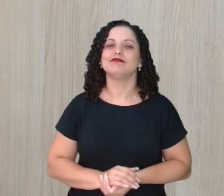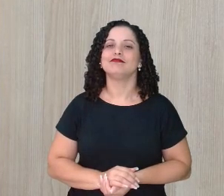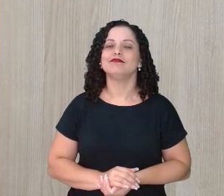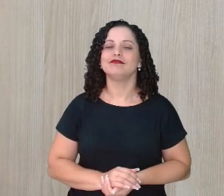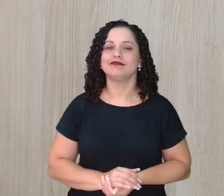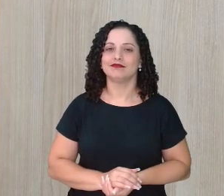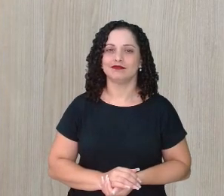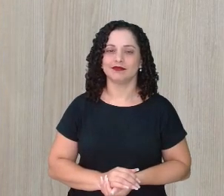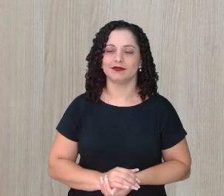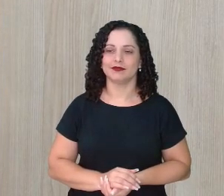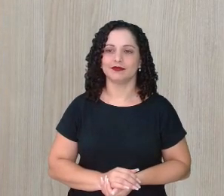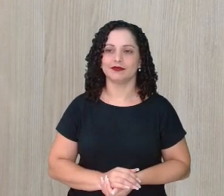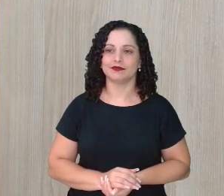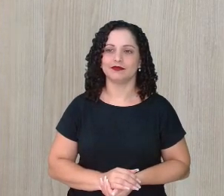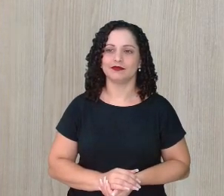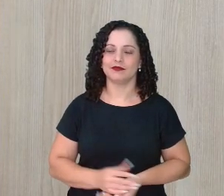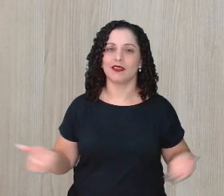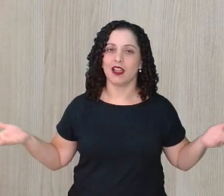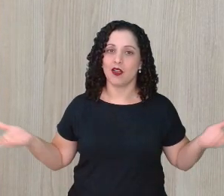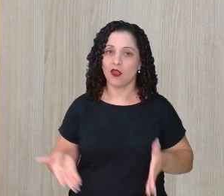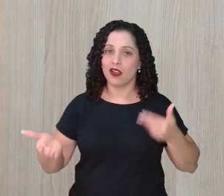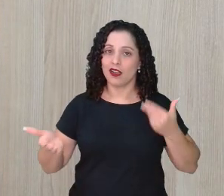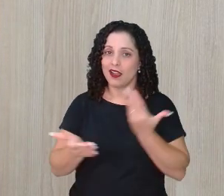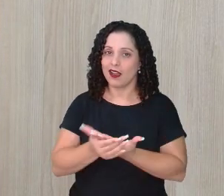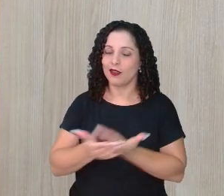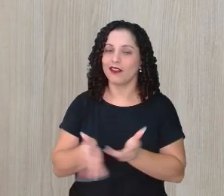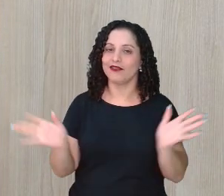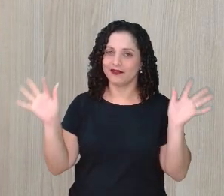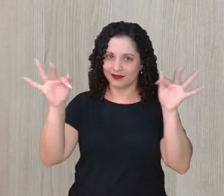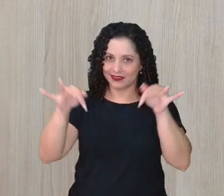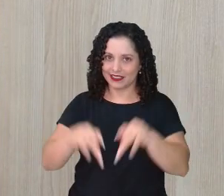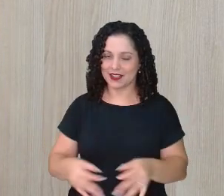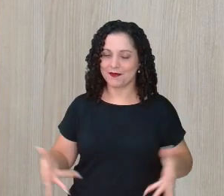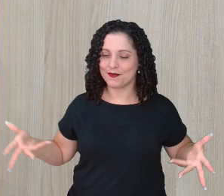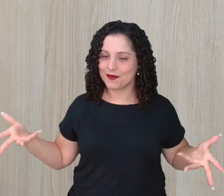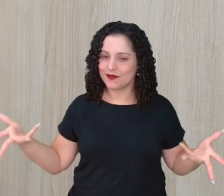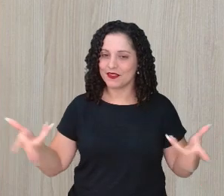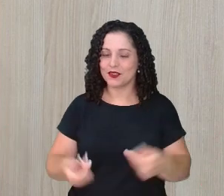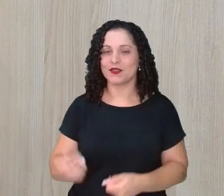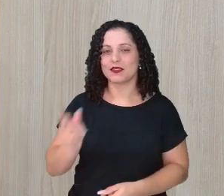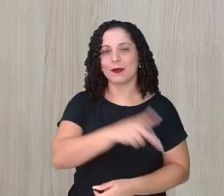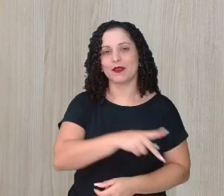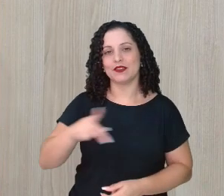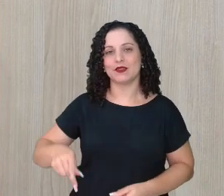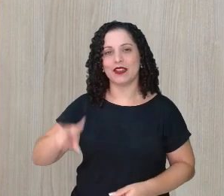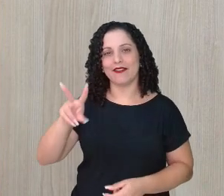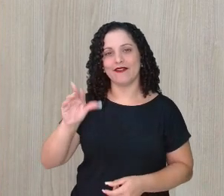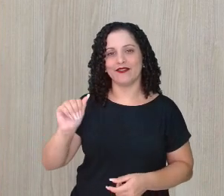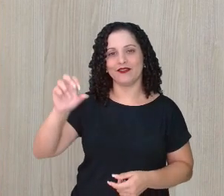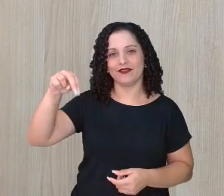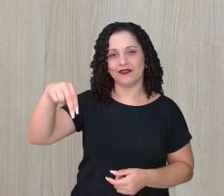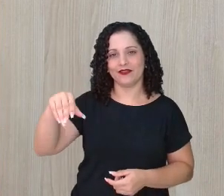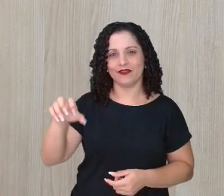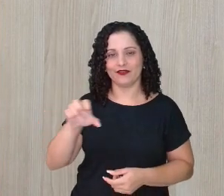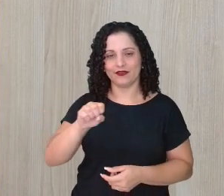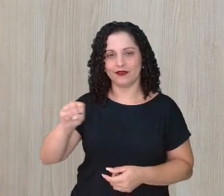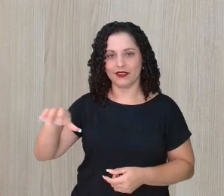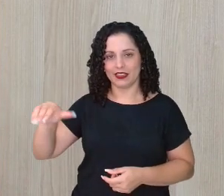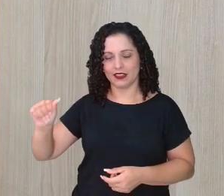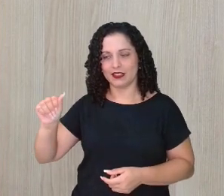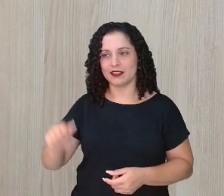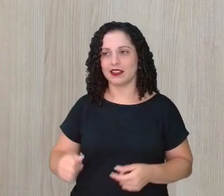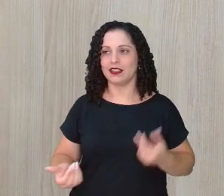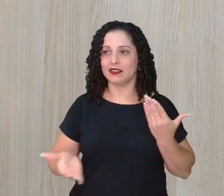Aí a gente encerra mais uma aula, né? Uma aula maravilhosa aí da professora Vanessa. Na próxima aula a